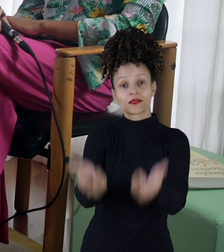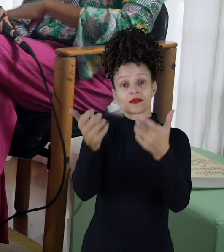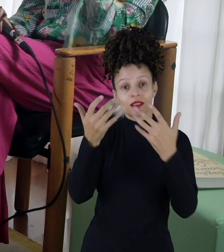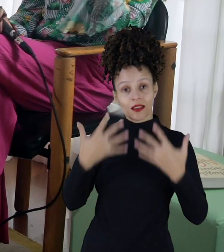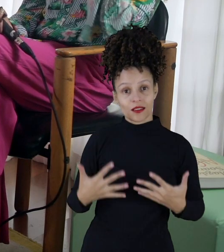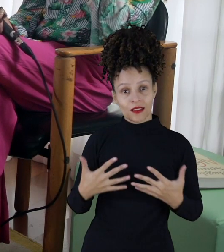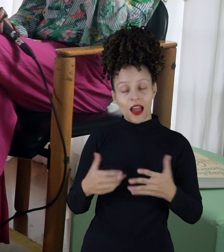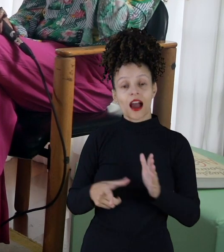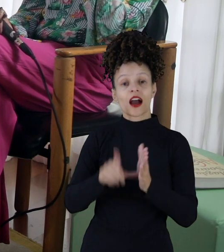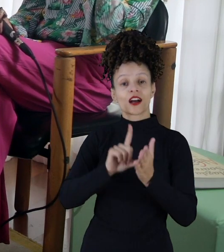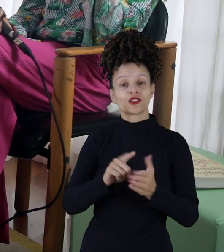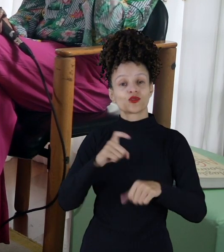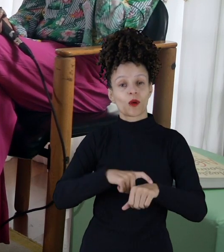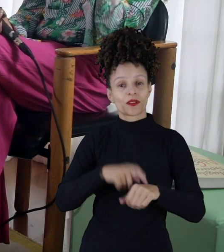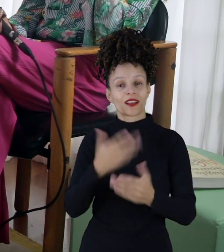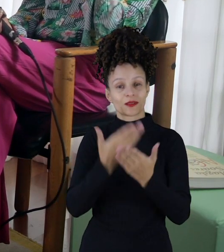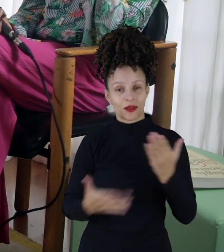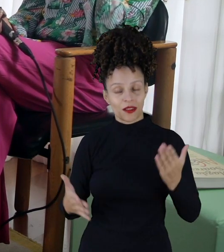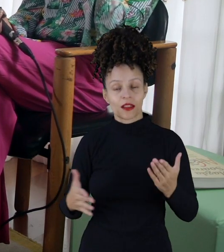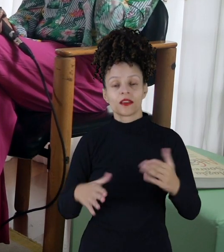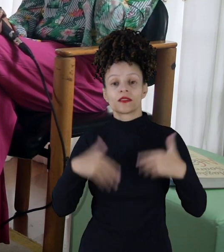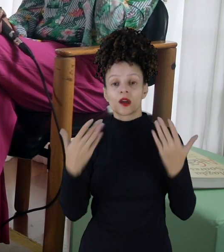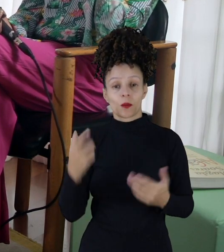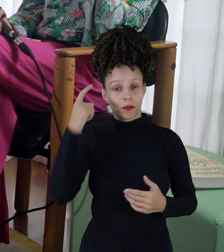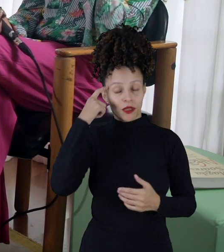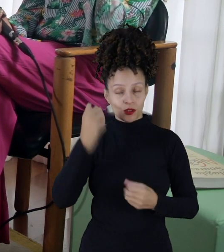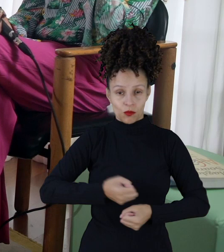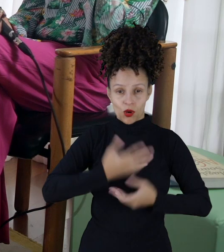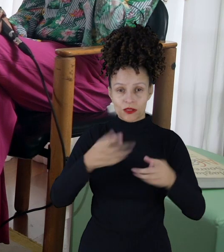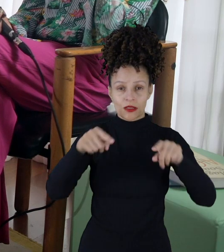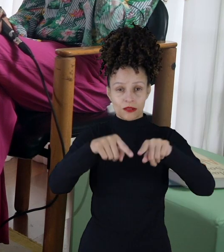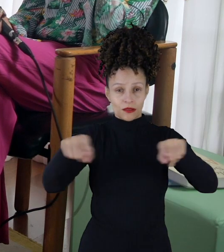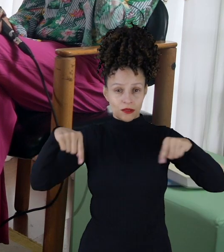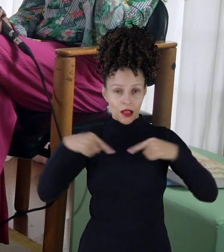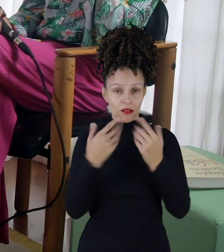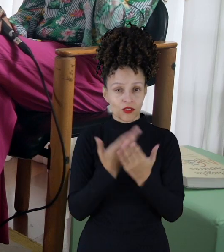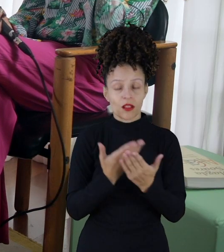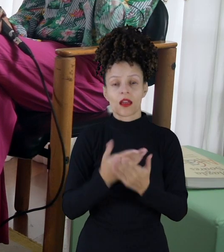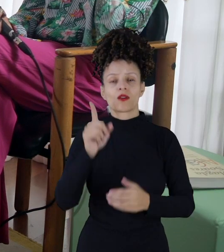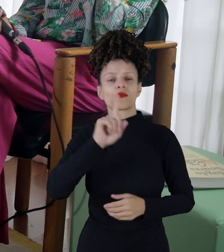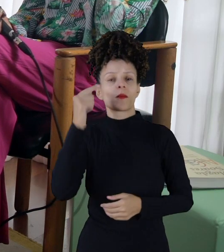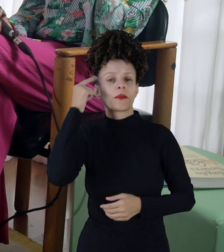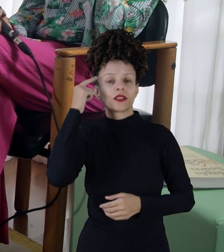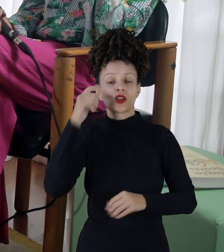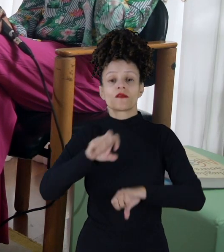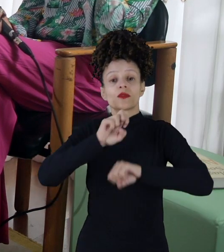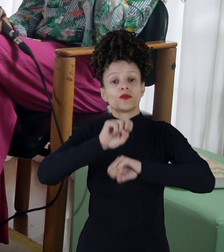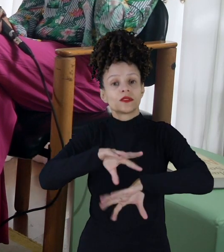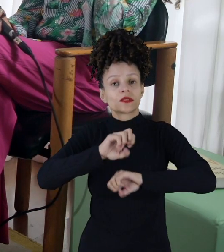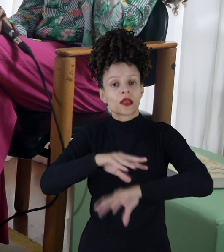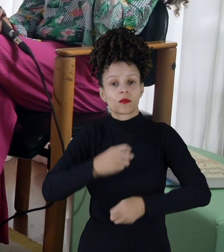antes desse momento delas perderem, sabe? Então, quando eu penso em poesia em sala de aula, eu não penso assim,